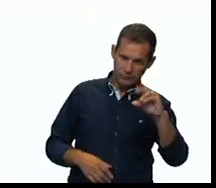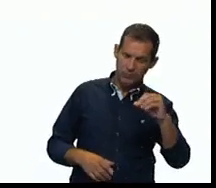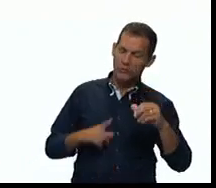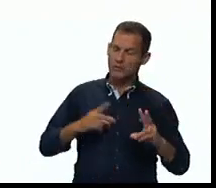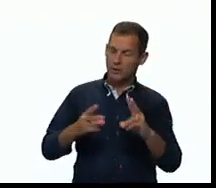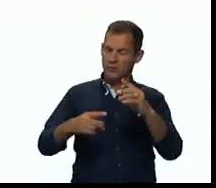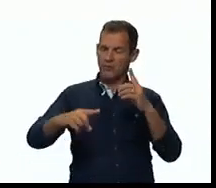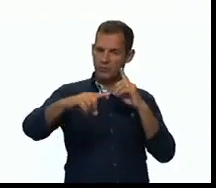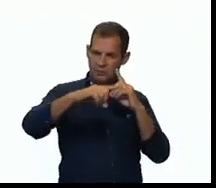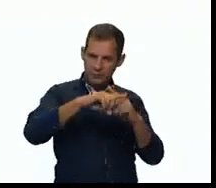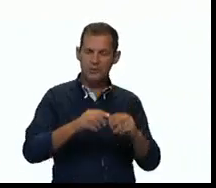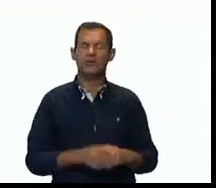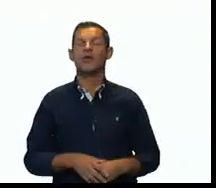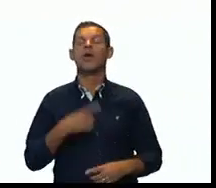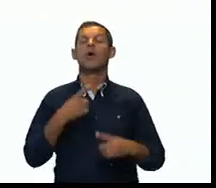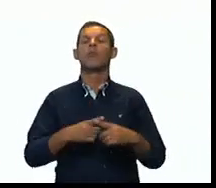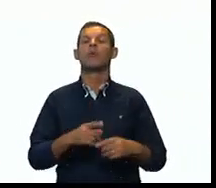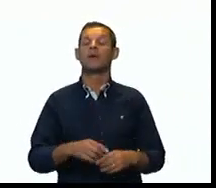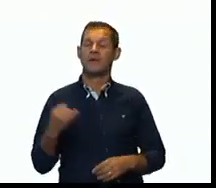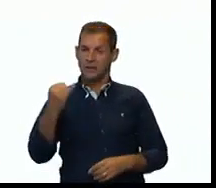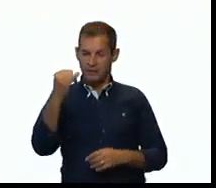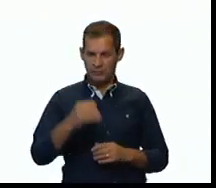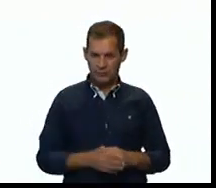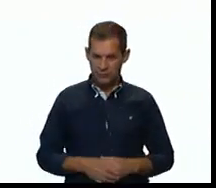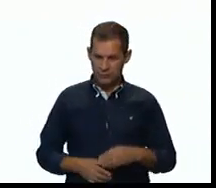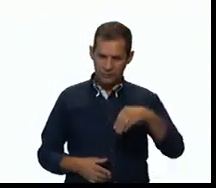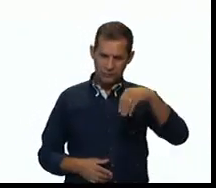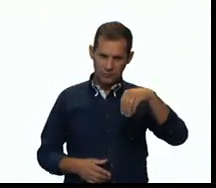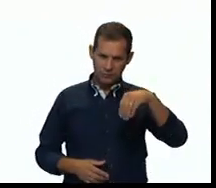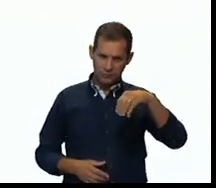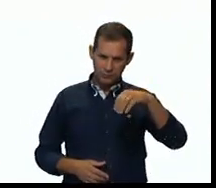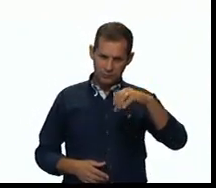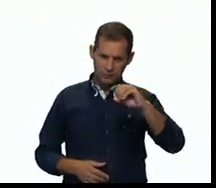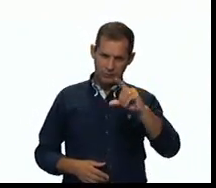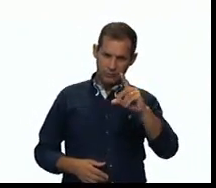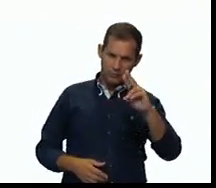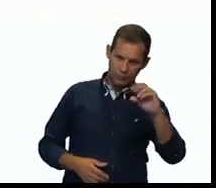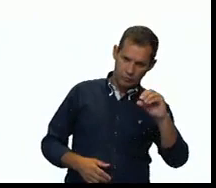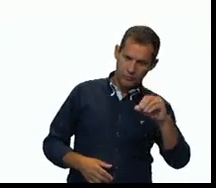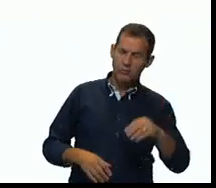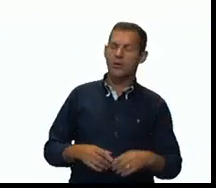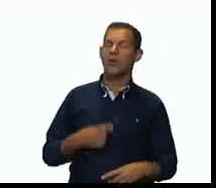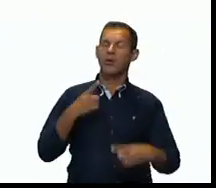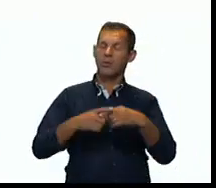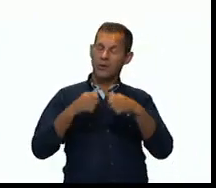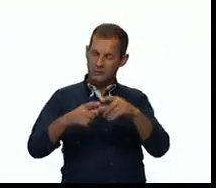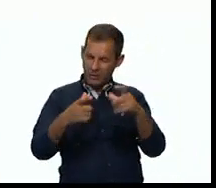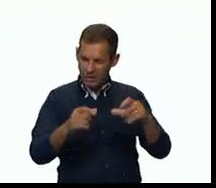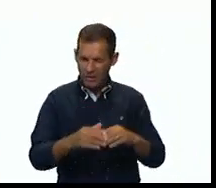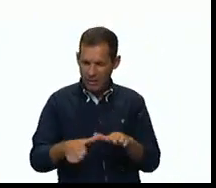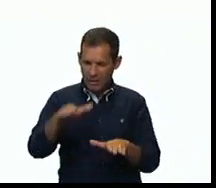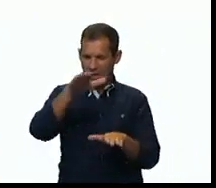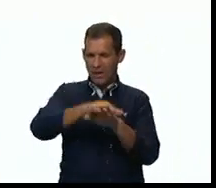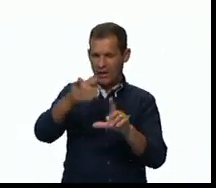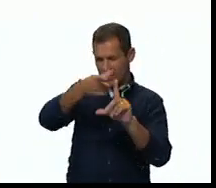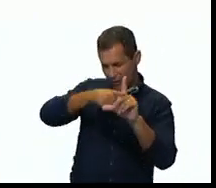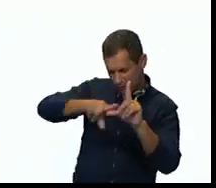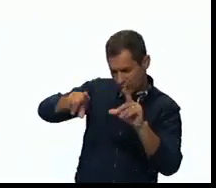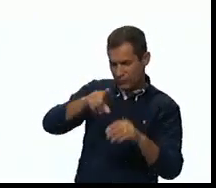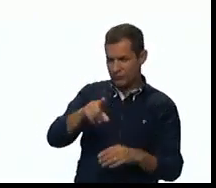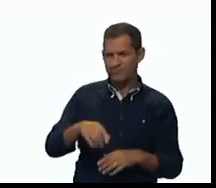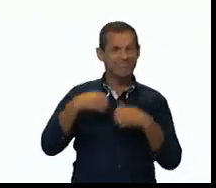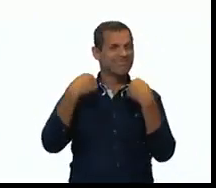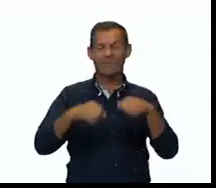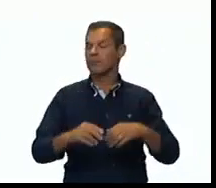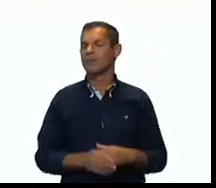valor positivo. Por isso, a importância do módulo. Aqui, quando por a área estar acima da curva, você